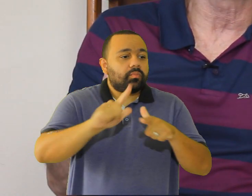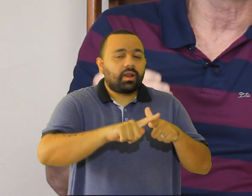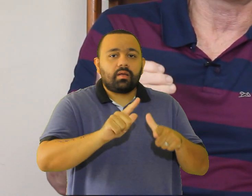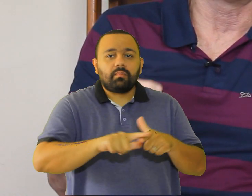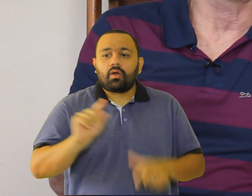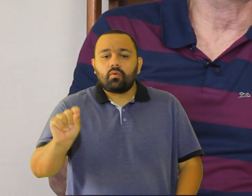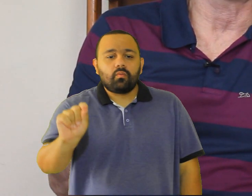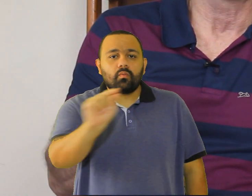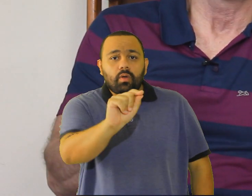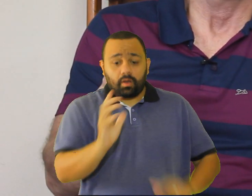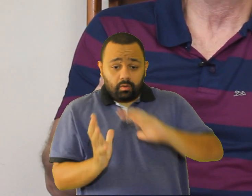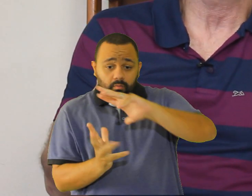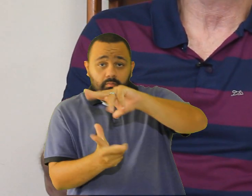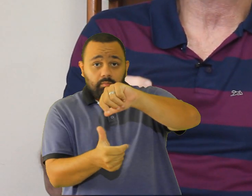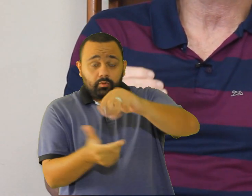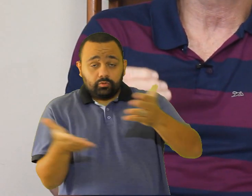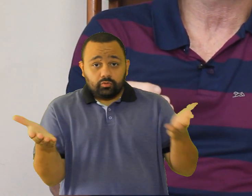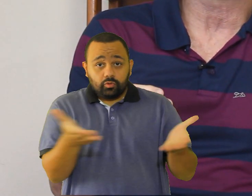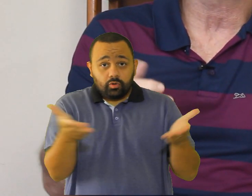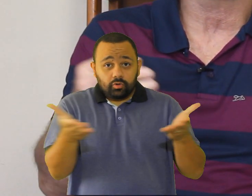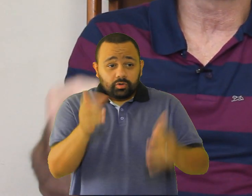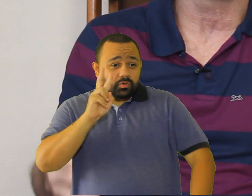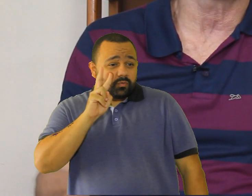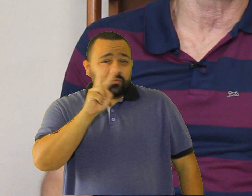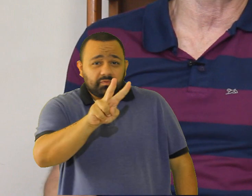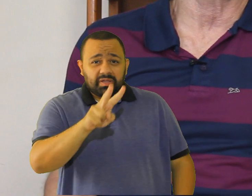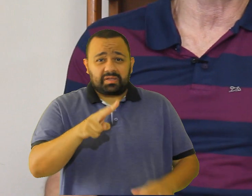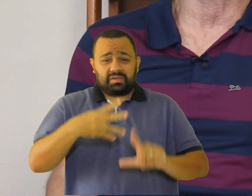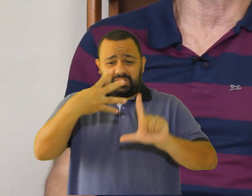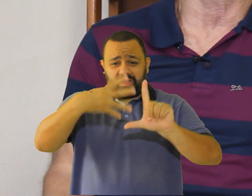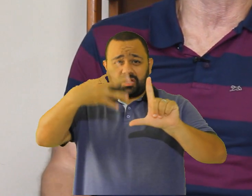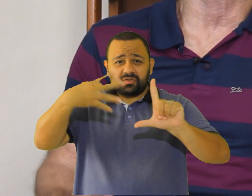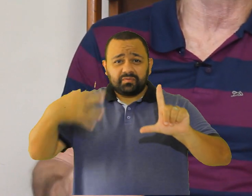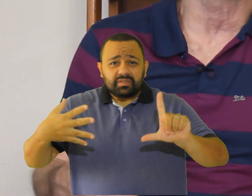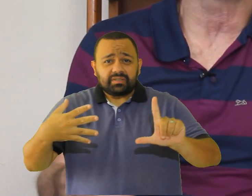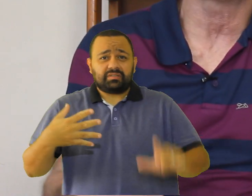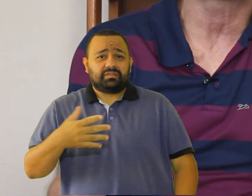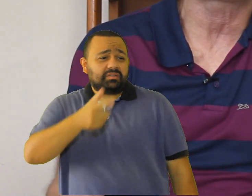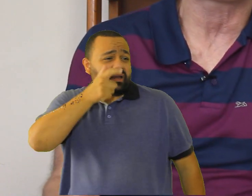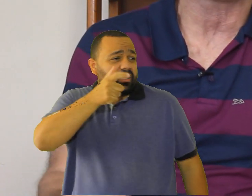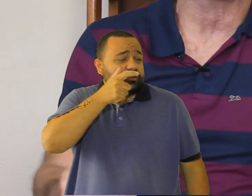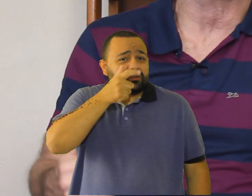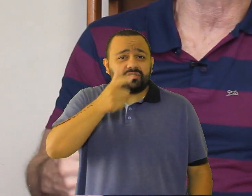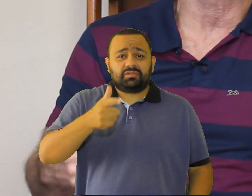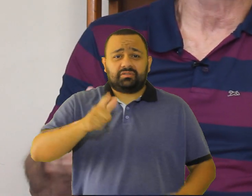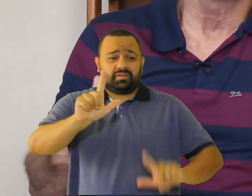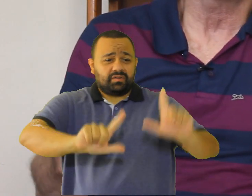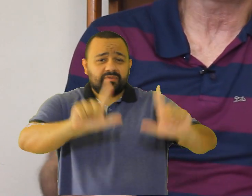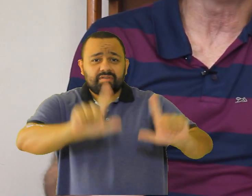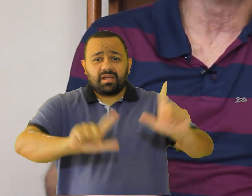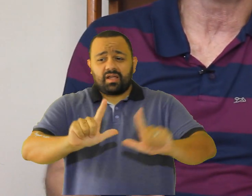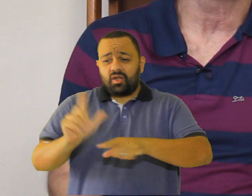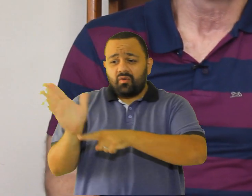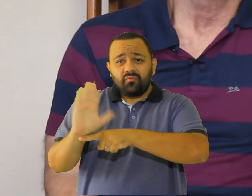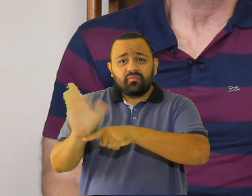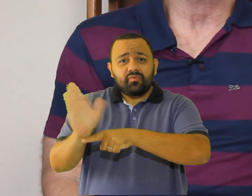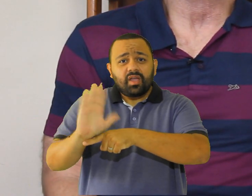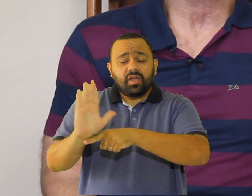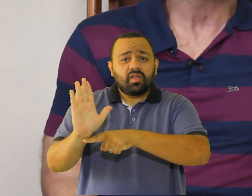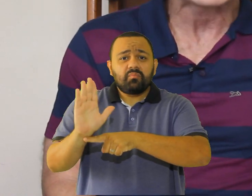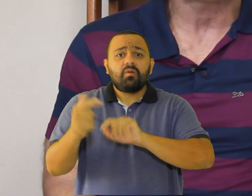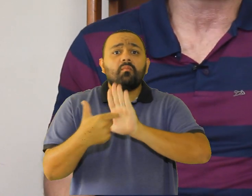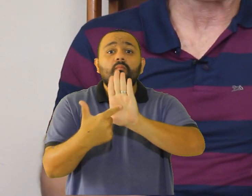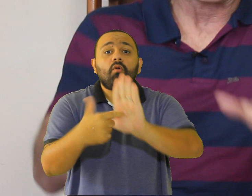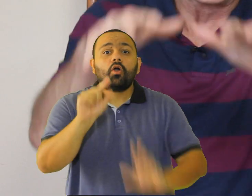nosso mundo hoje, em que nós vemos programas de Netflix, programas seriados, filmes